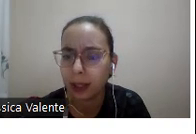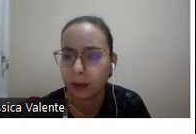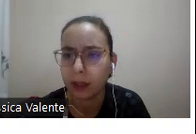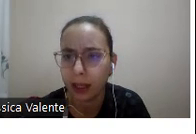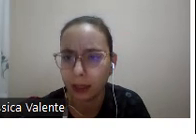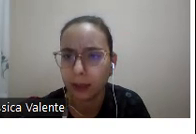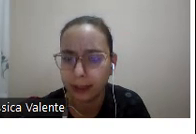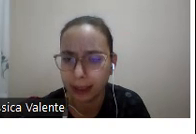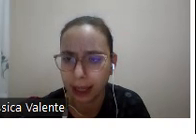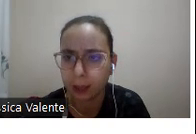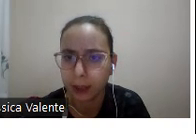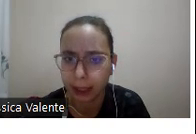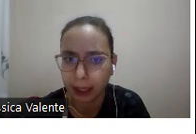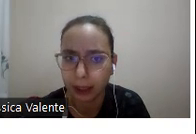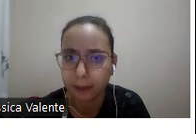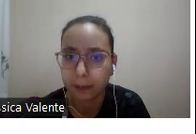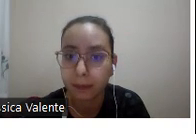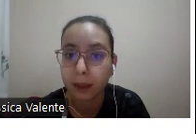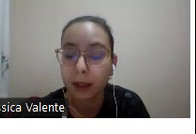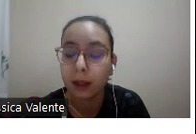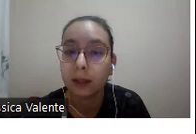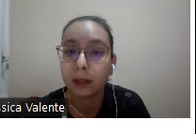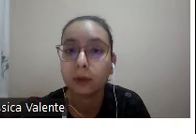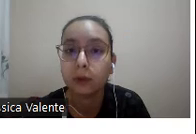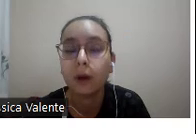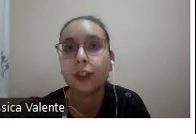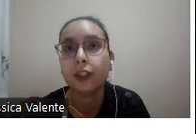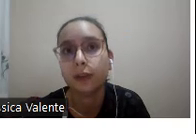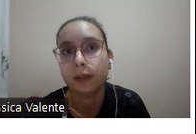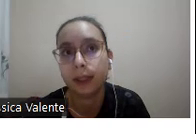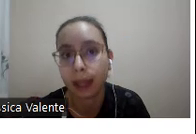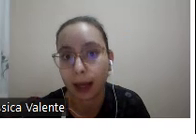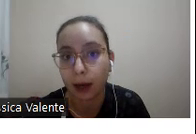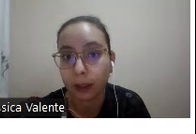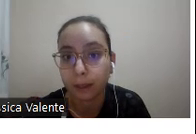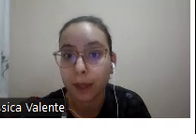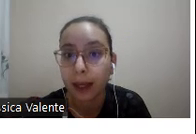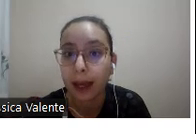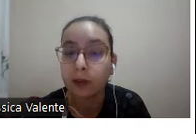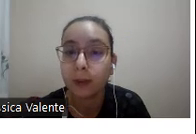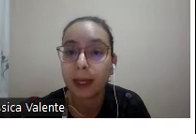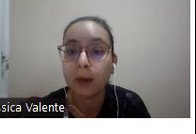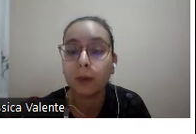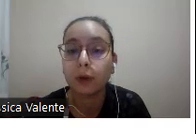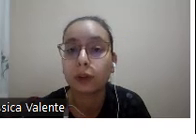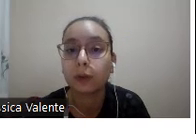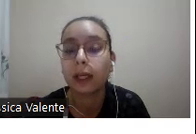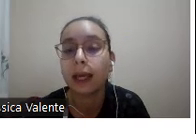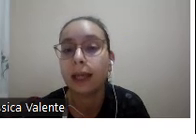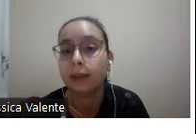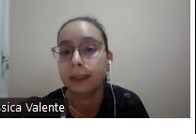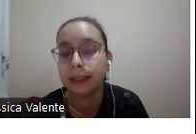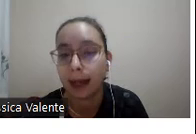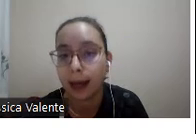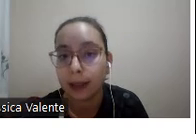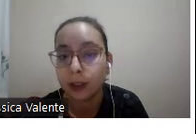conhecem a língua de sinais brasileira? Então, o objetivo dessa aula é eu explicar um pouco sobre o que é